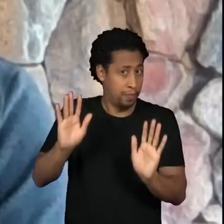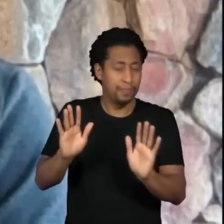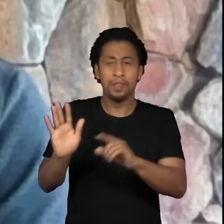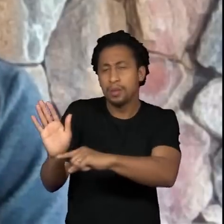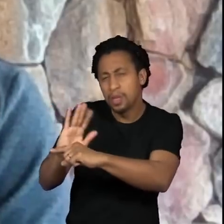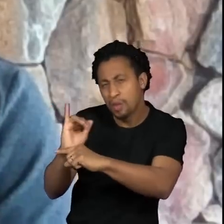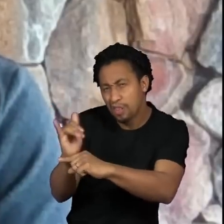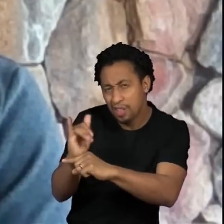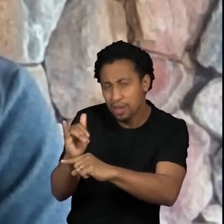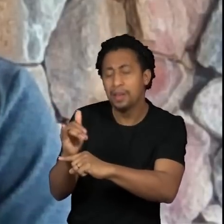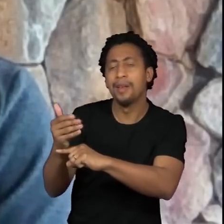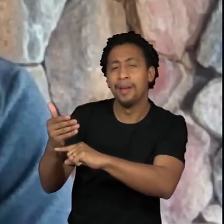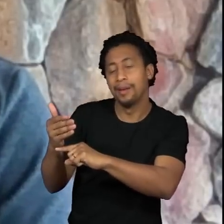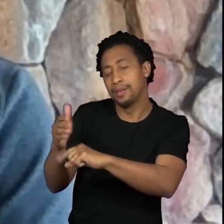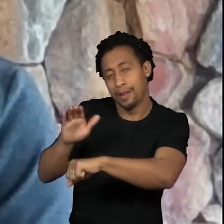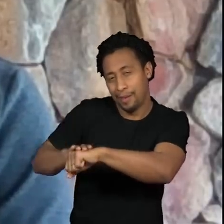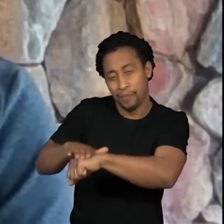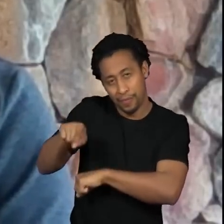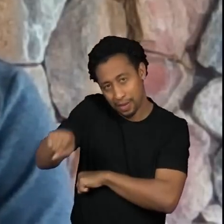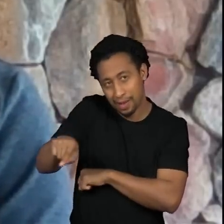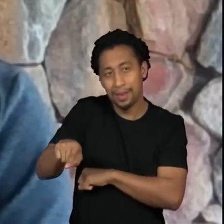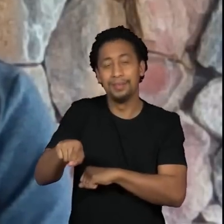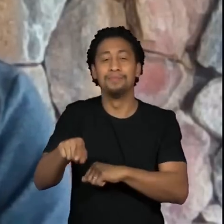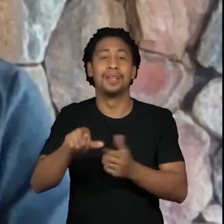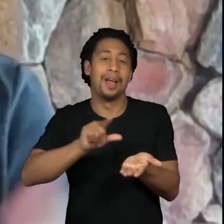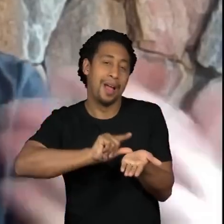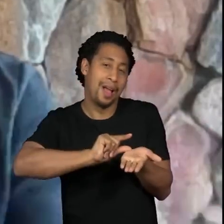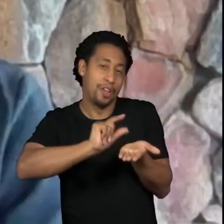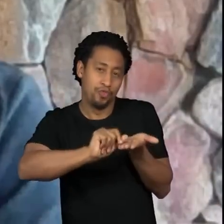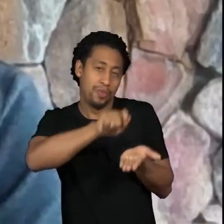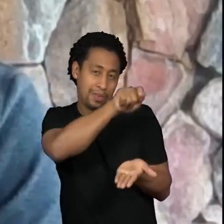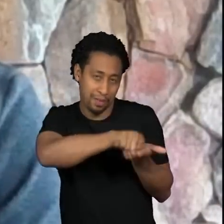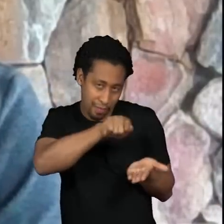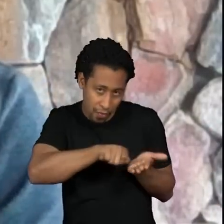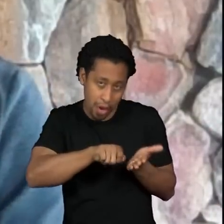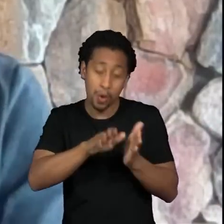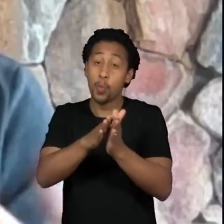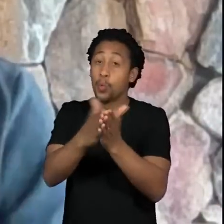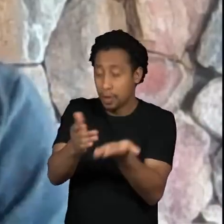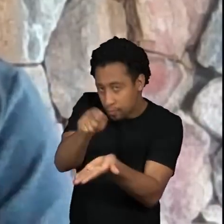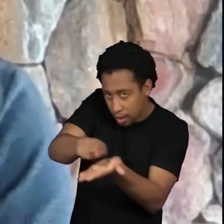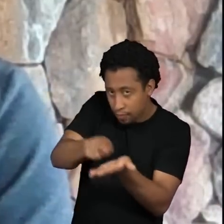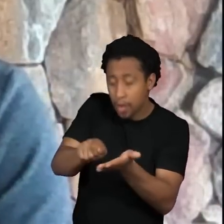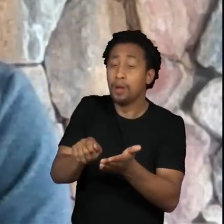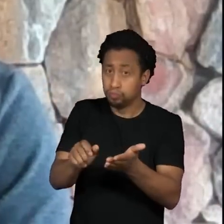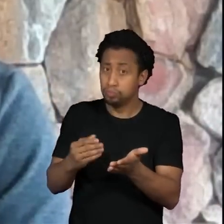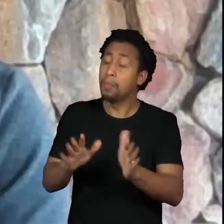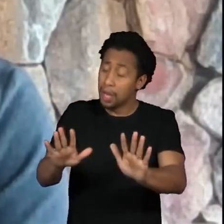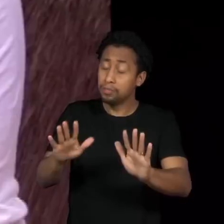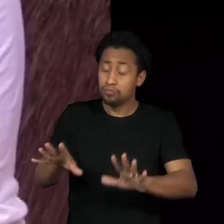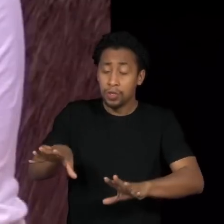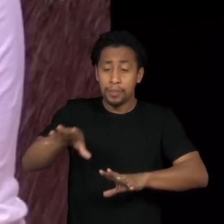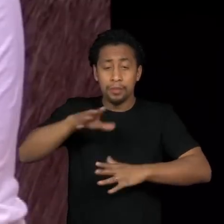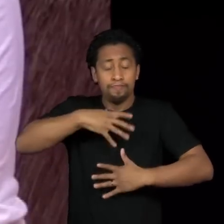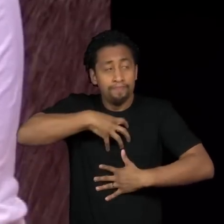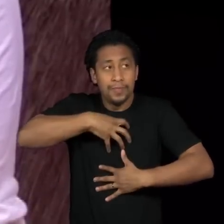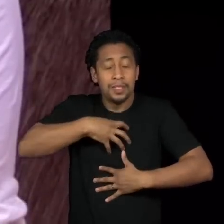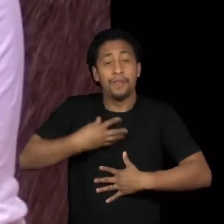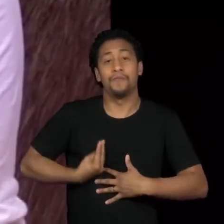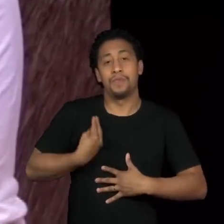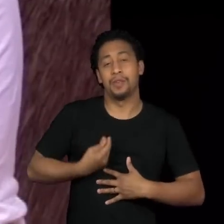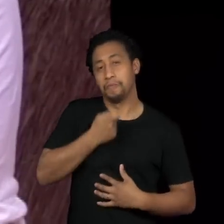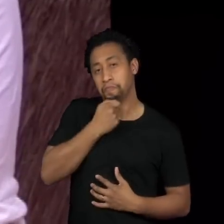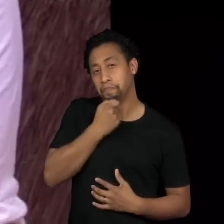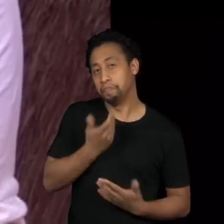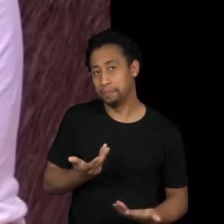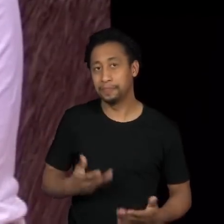documentários que ele fez, nos artigos que ele escreveu, nos livros que ele deixou, mas também na gente, né? Você tem esperança